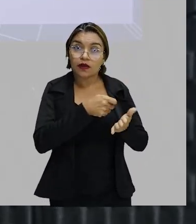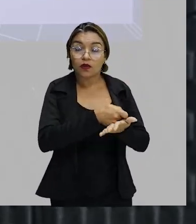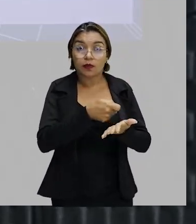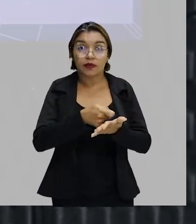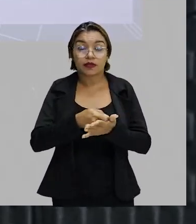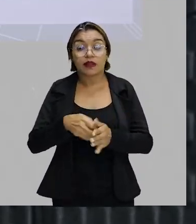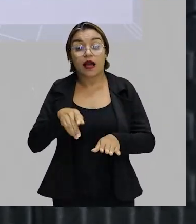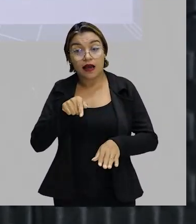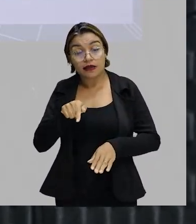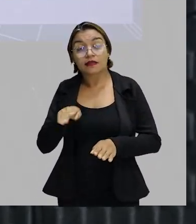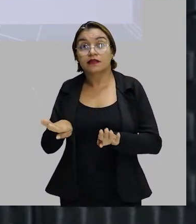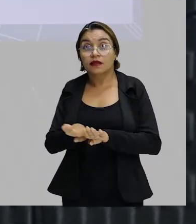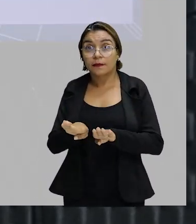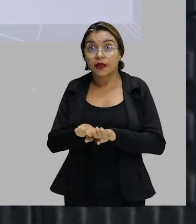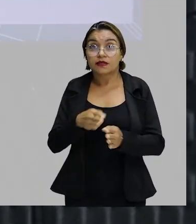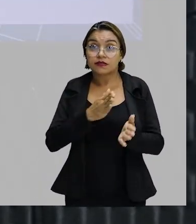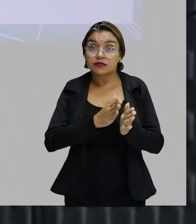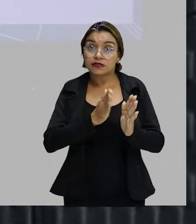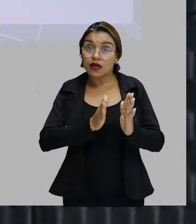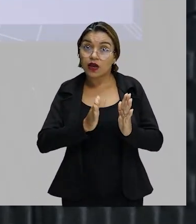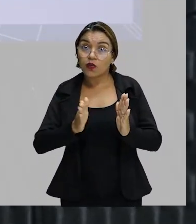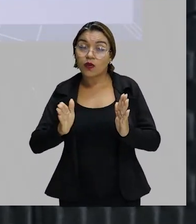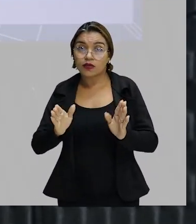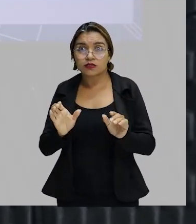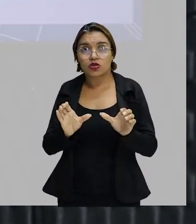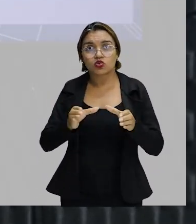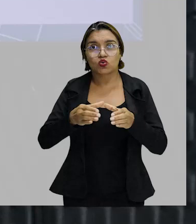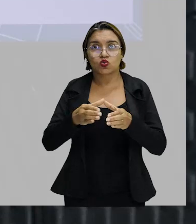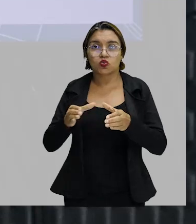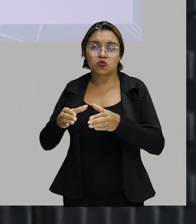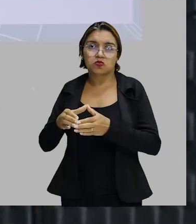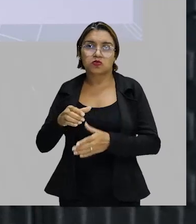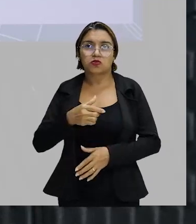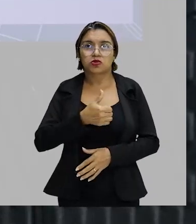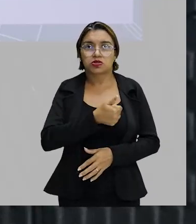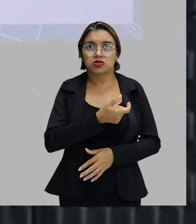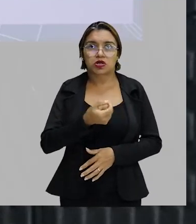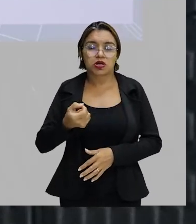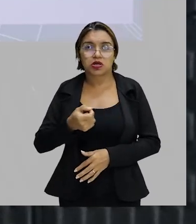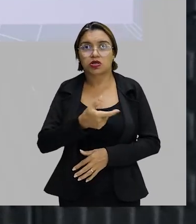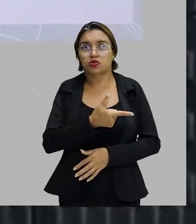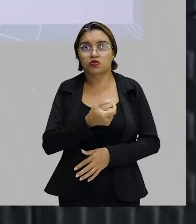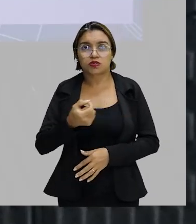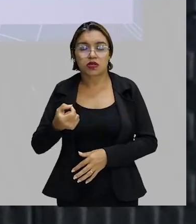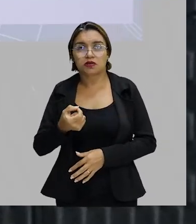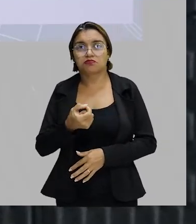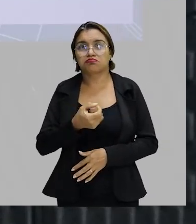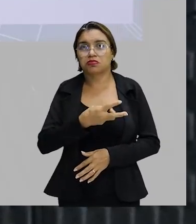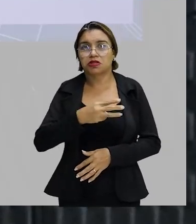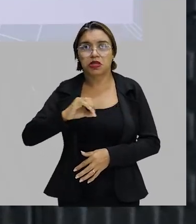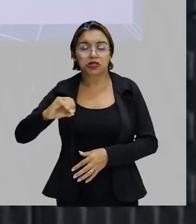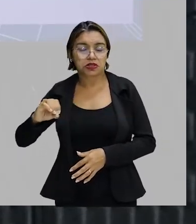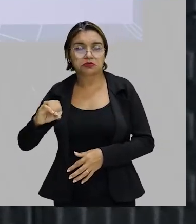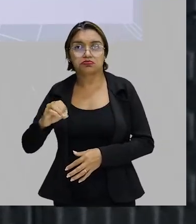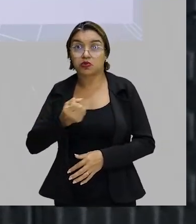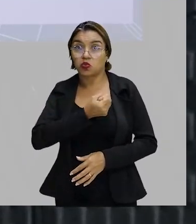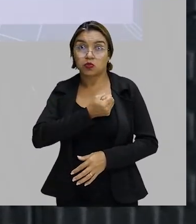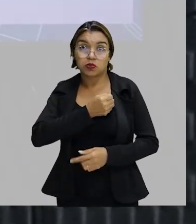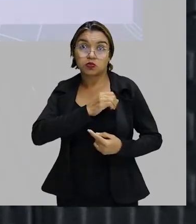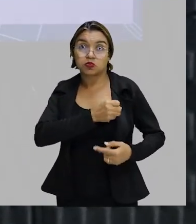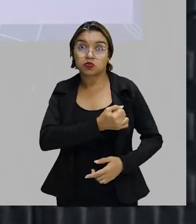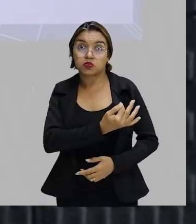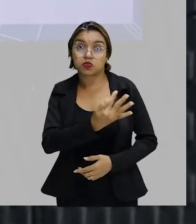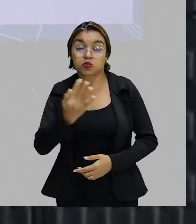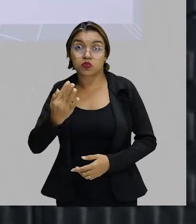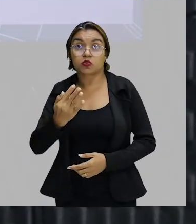sequência de grupo que eles falam de grupos 100 200 300 400 500 600 assim eles numeram na qual o